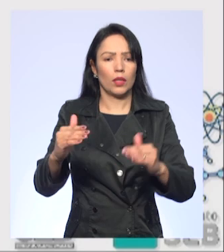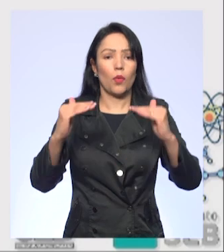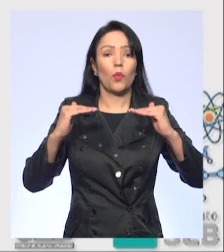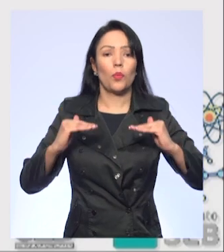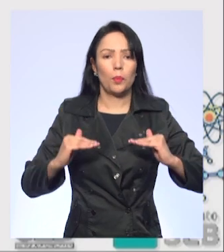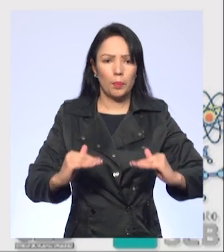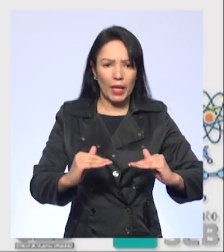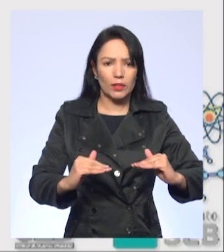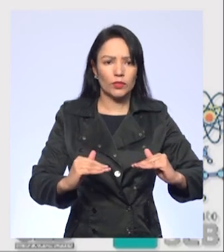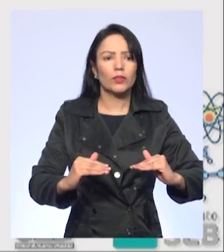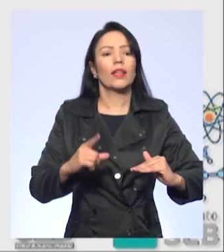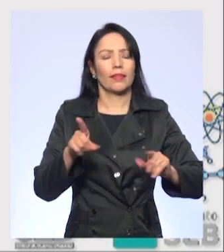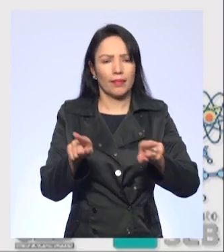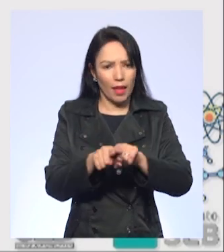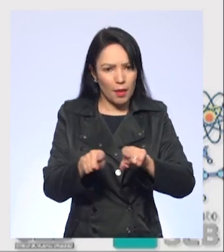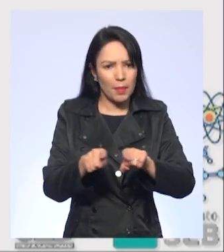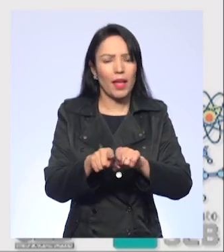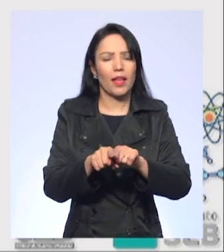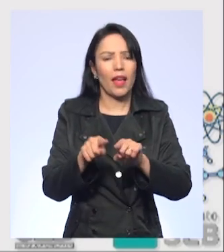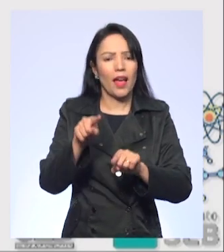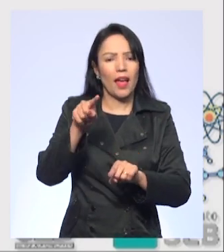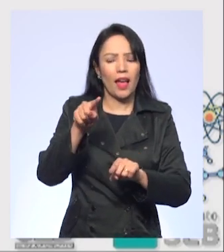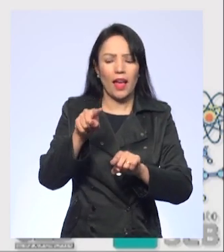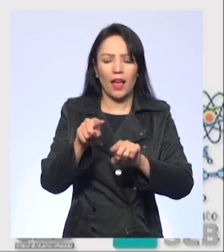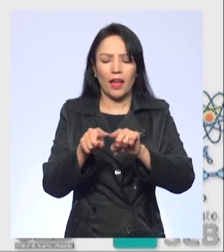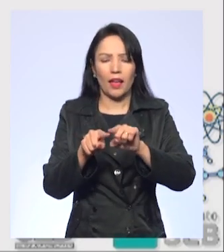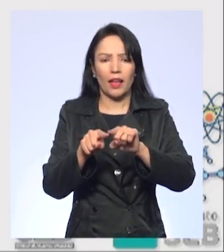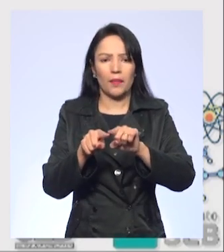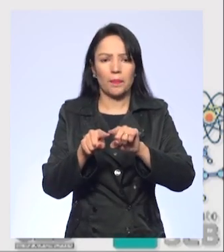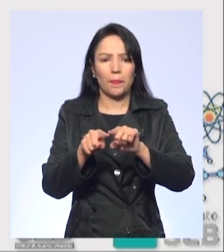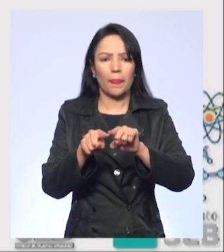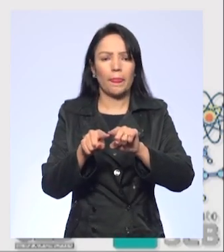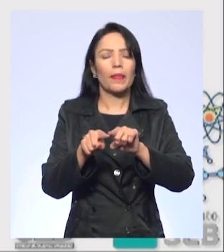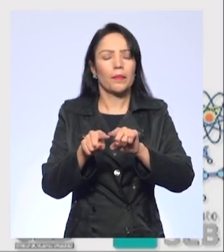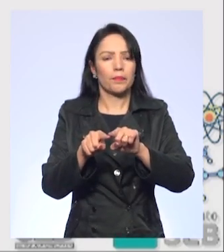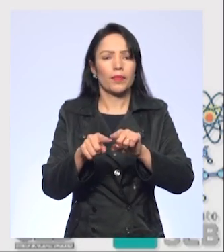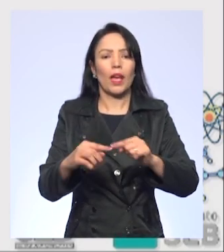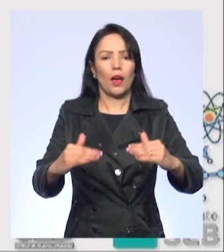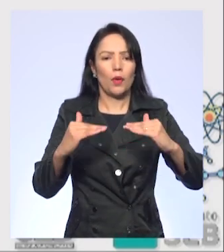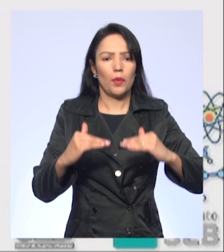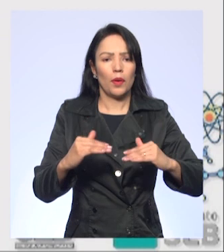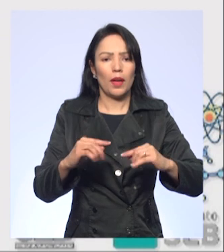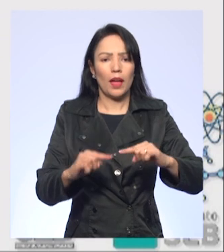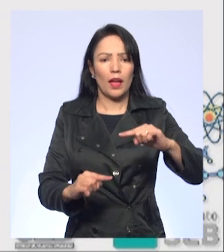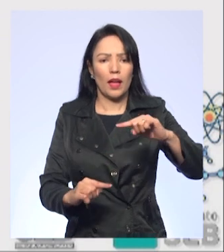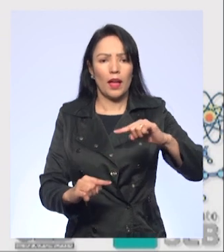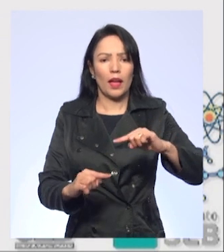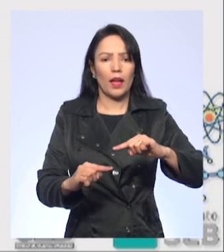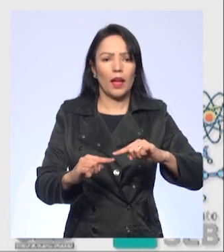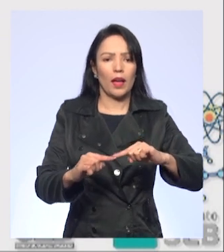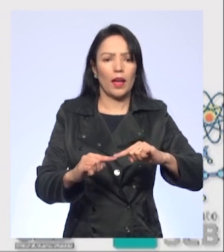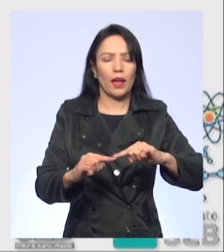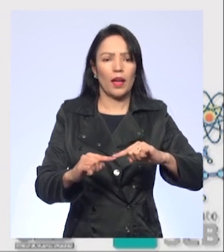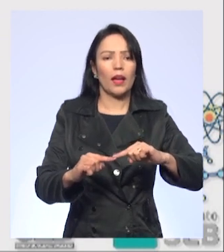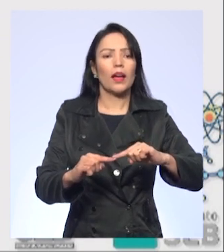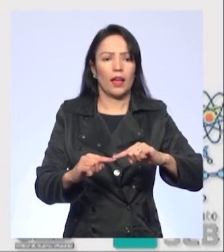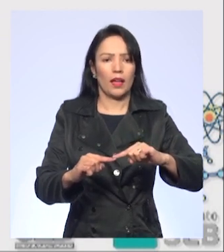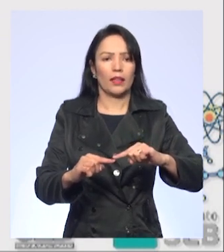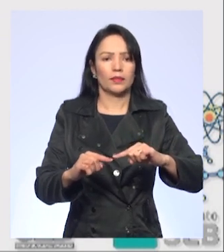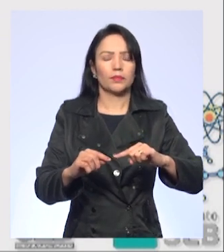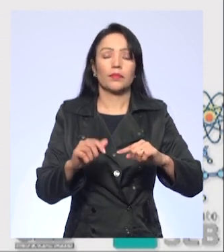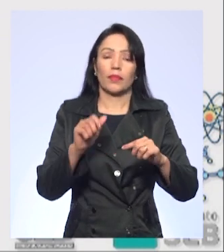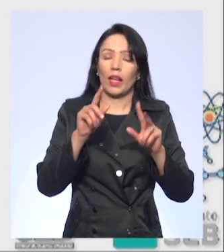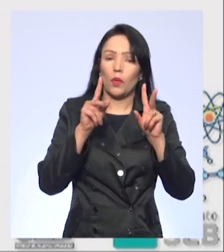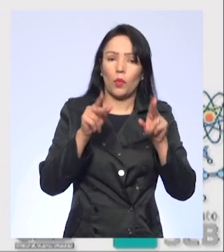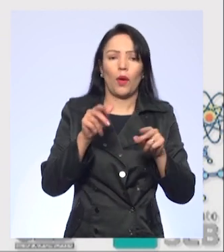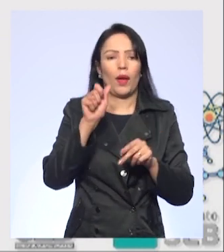que eu destaquei. Se eu peguei o segmento AB, na outra transversal, o segmento correspondente é o A', B'. Se eu